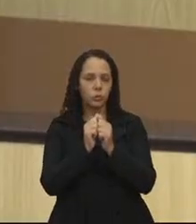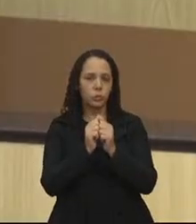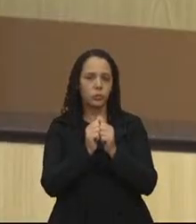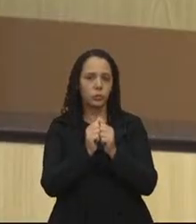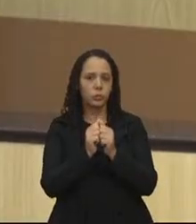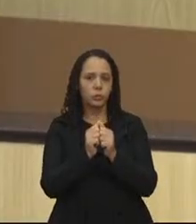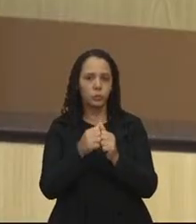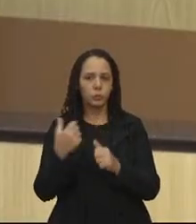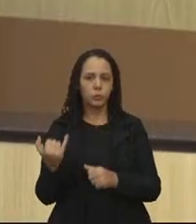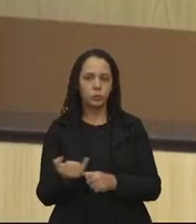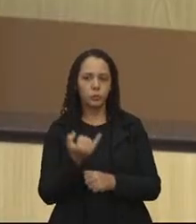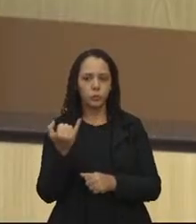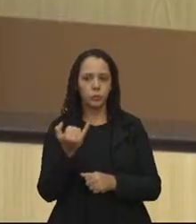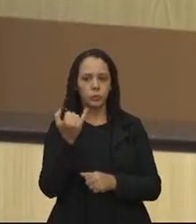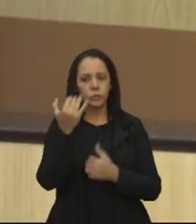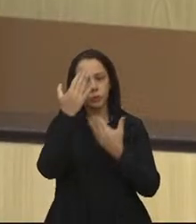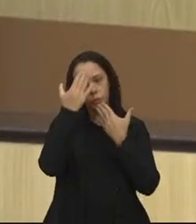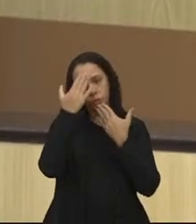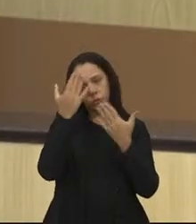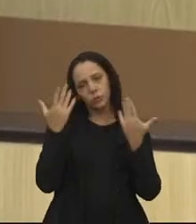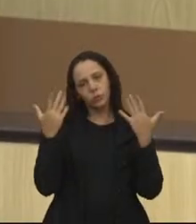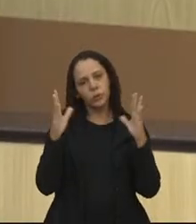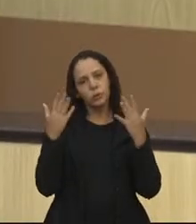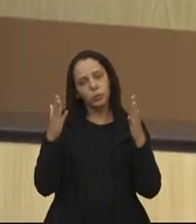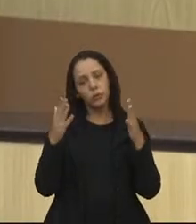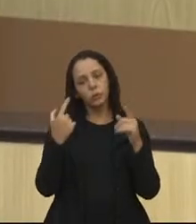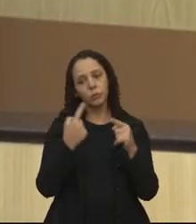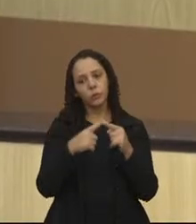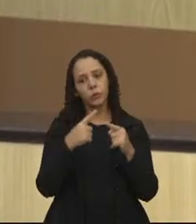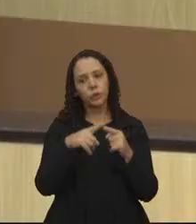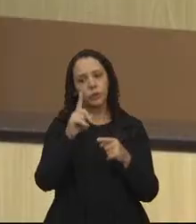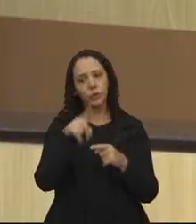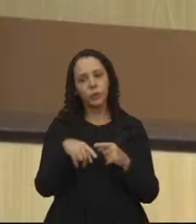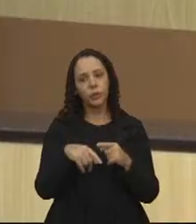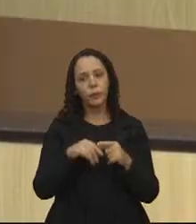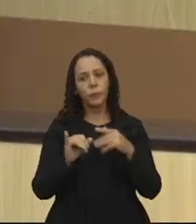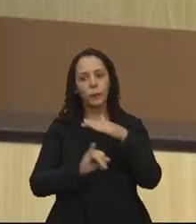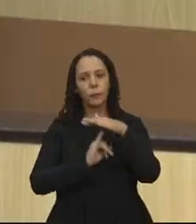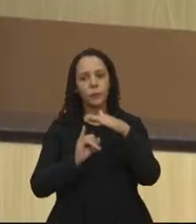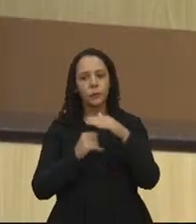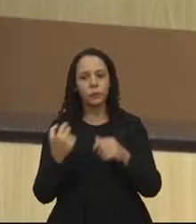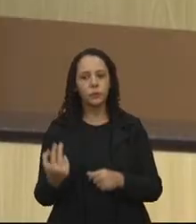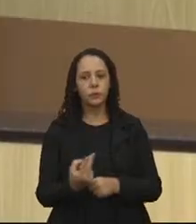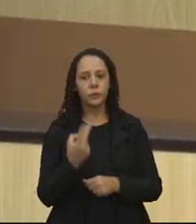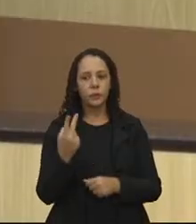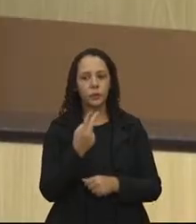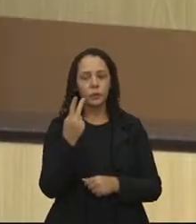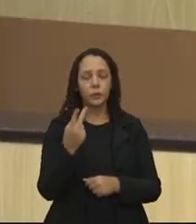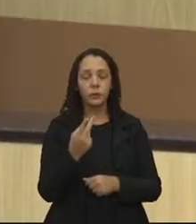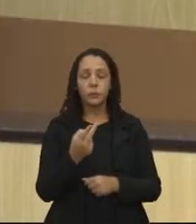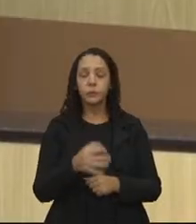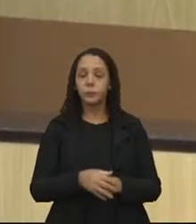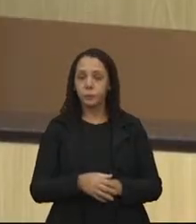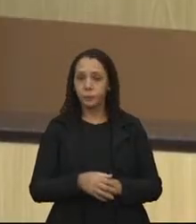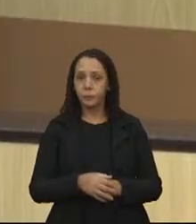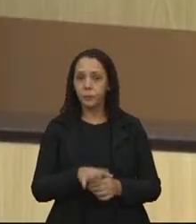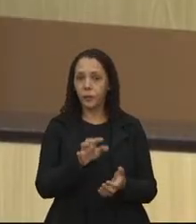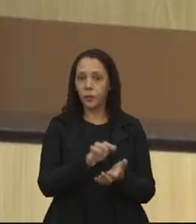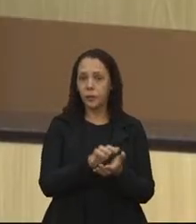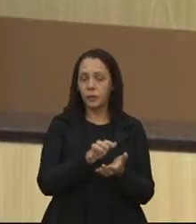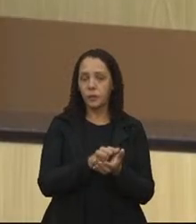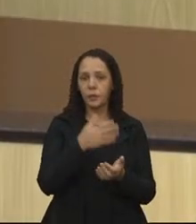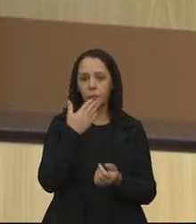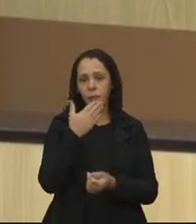Então, isso é muito importante. Então, muito obrigada e parabéns, porque é uma instituição valiosa e dizer que Jacareí se